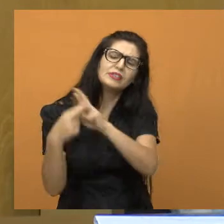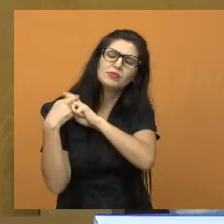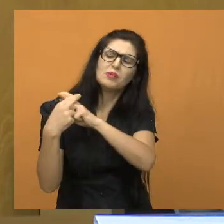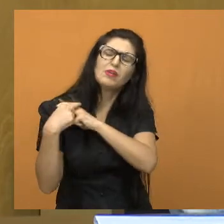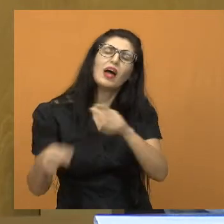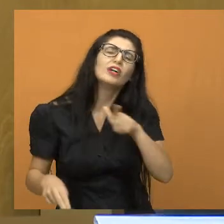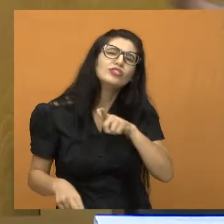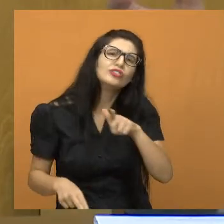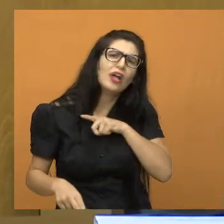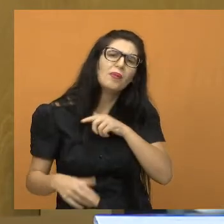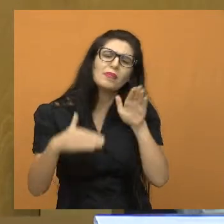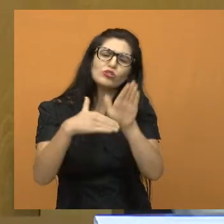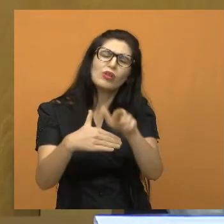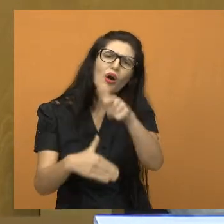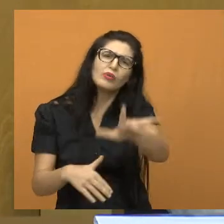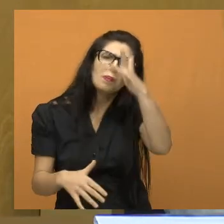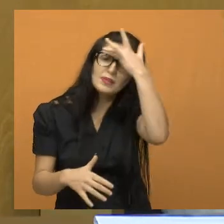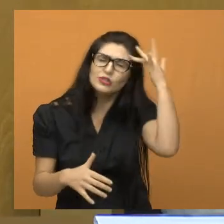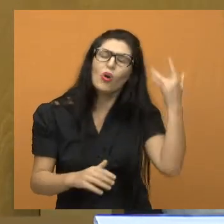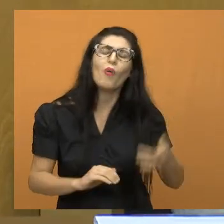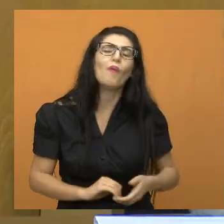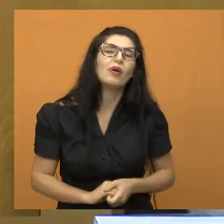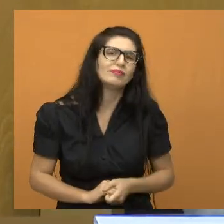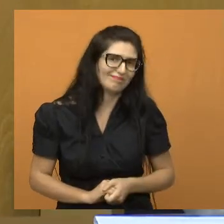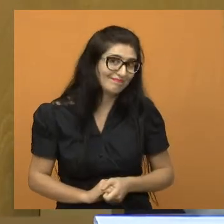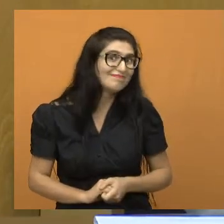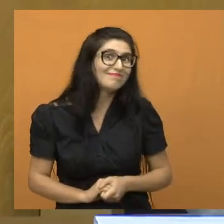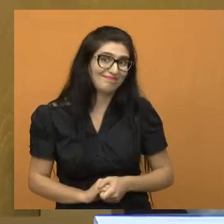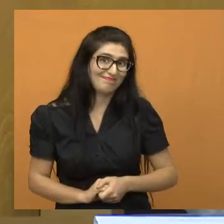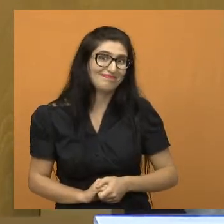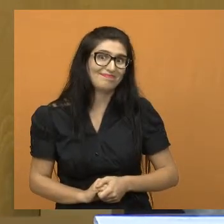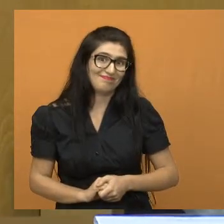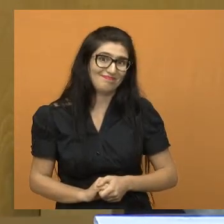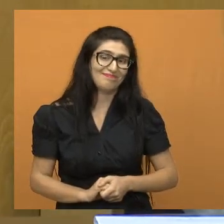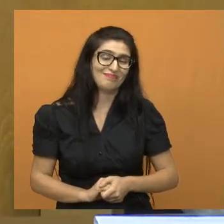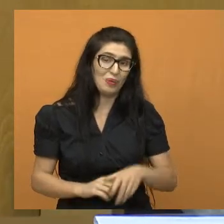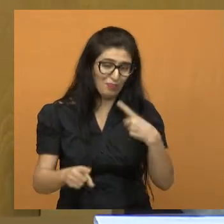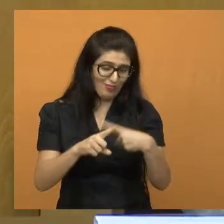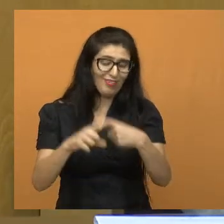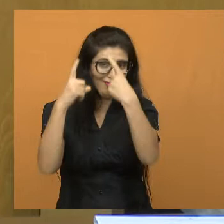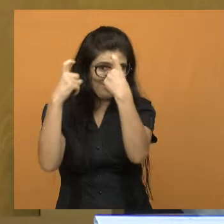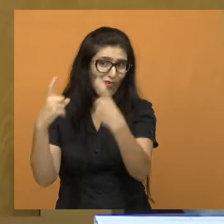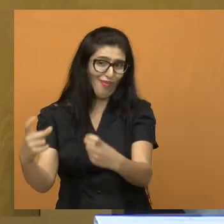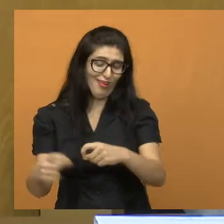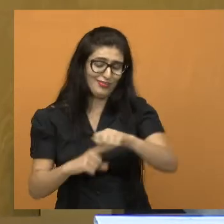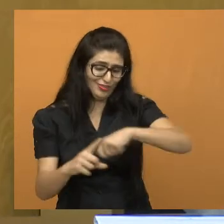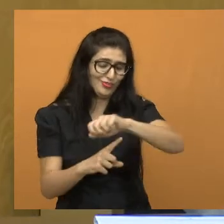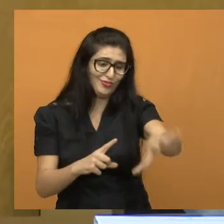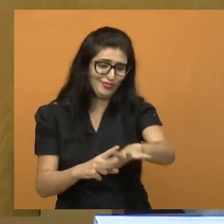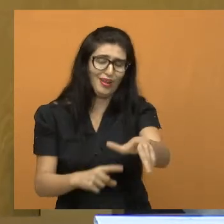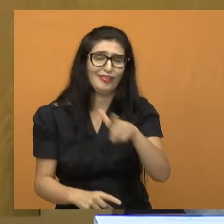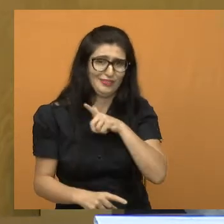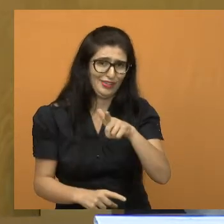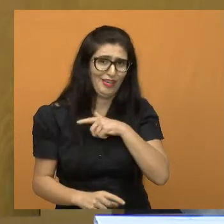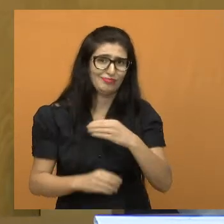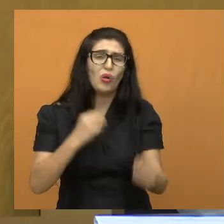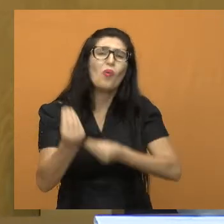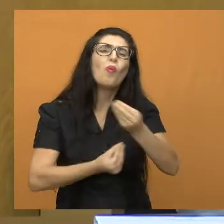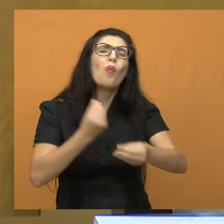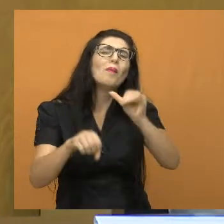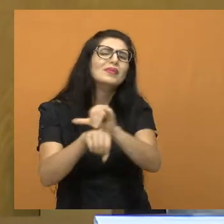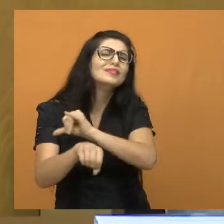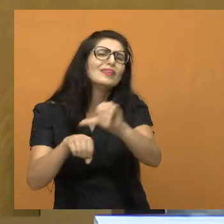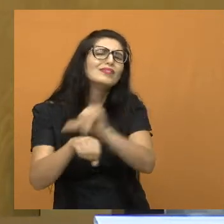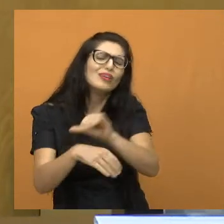face a essas violências todas que nós estamos vivendo na sociedade? Tem jeito? Temos